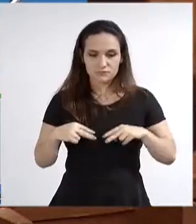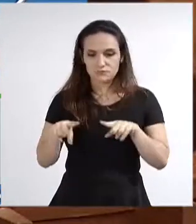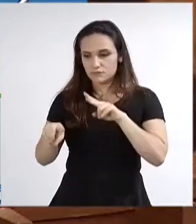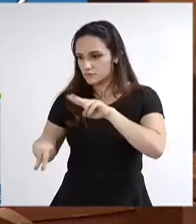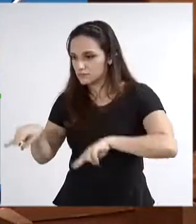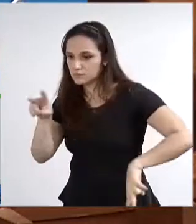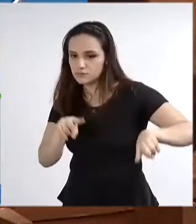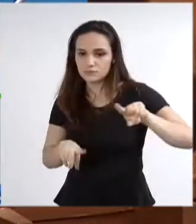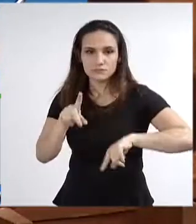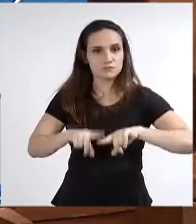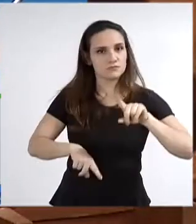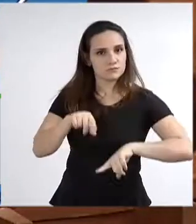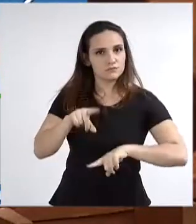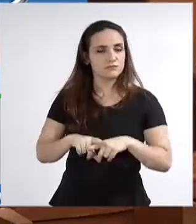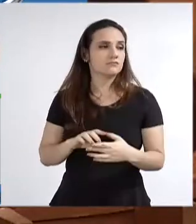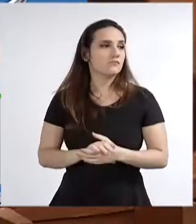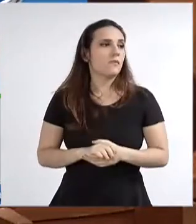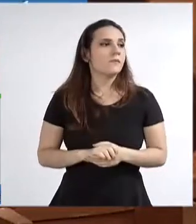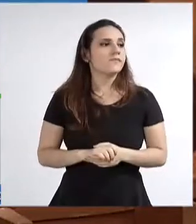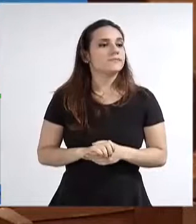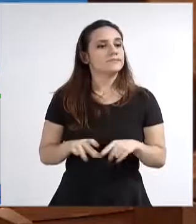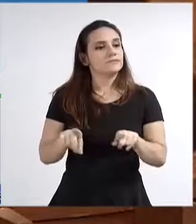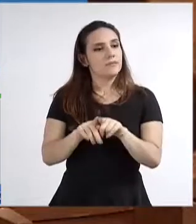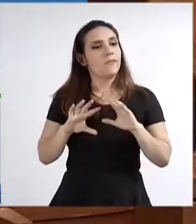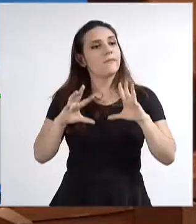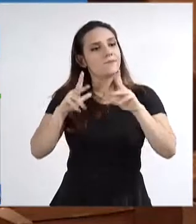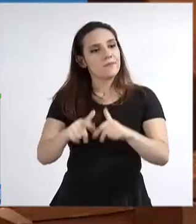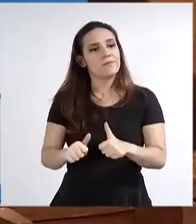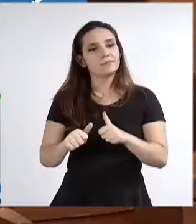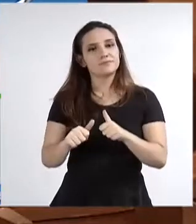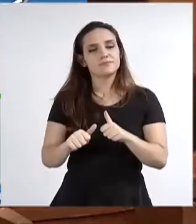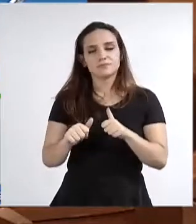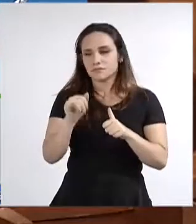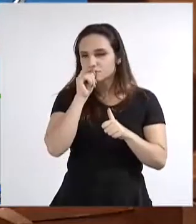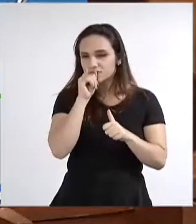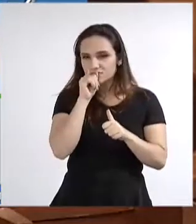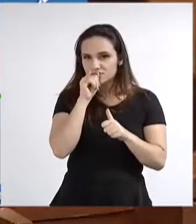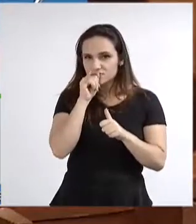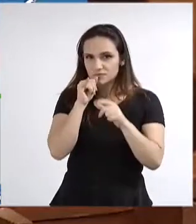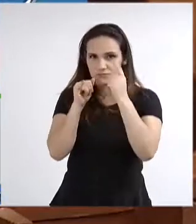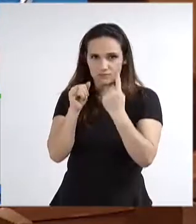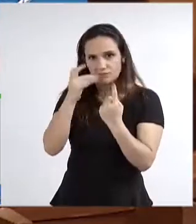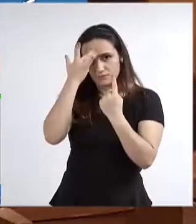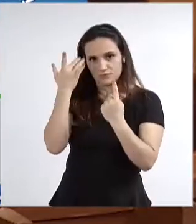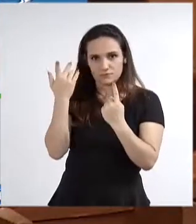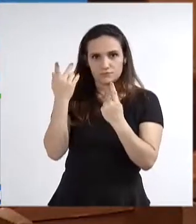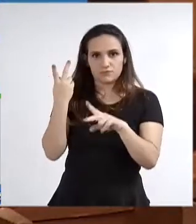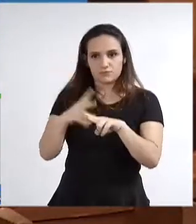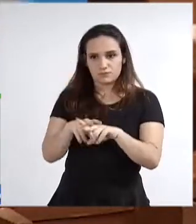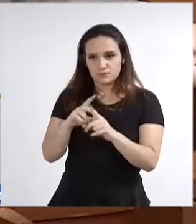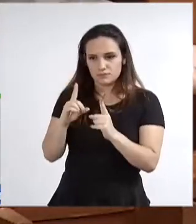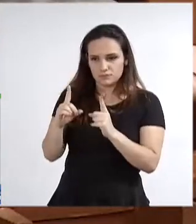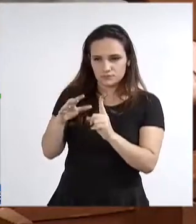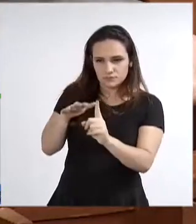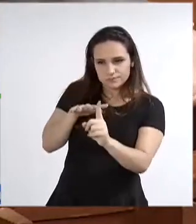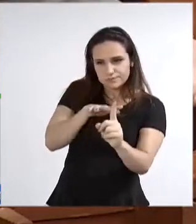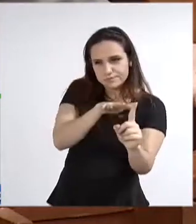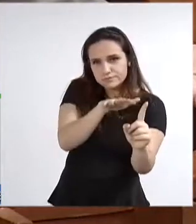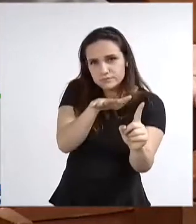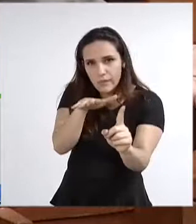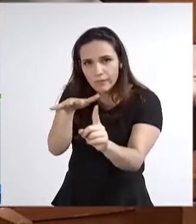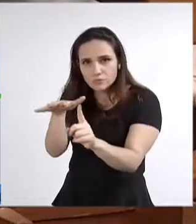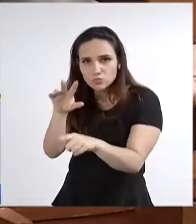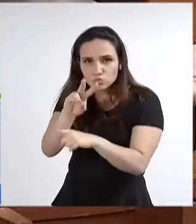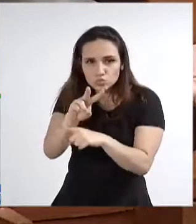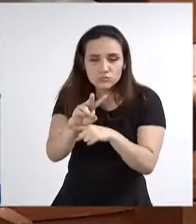realizados nas diversas escoltas, no armazenamento e destruição de drogas e na